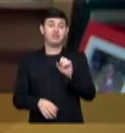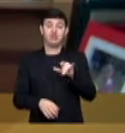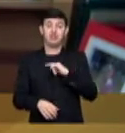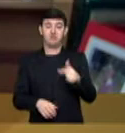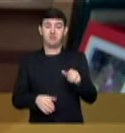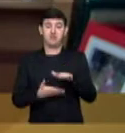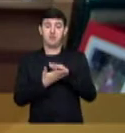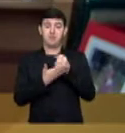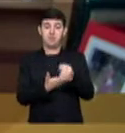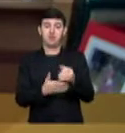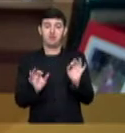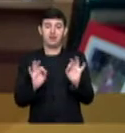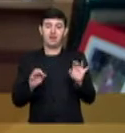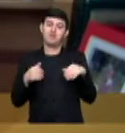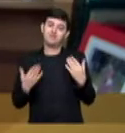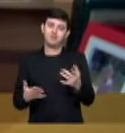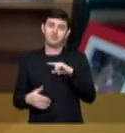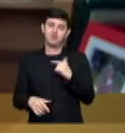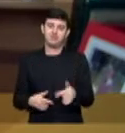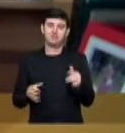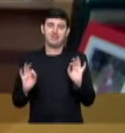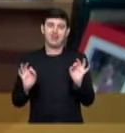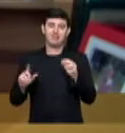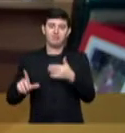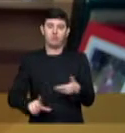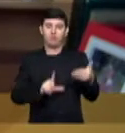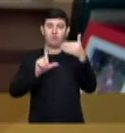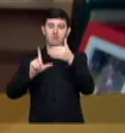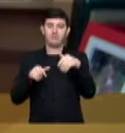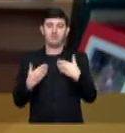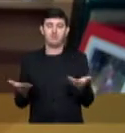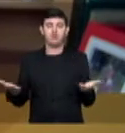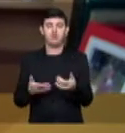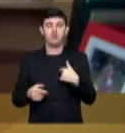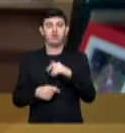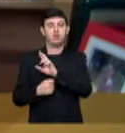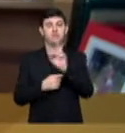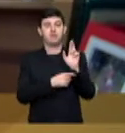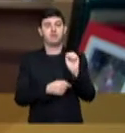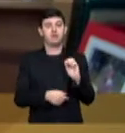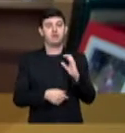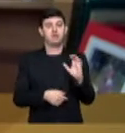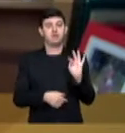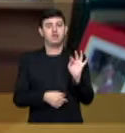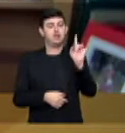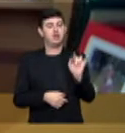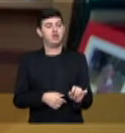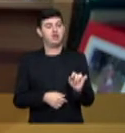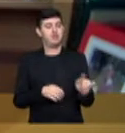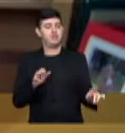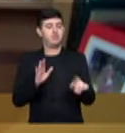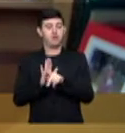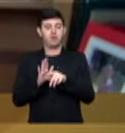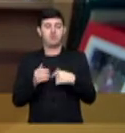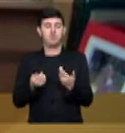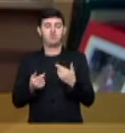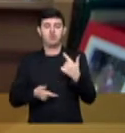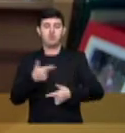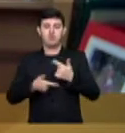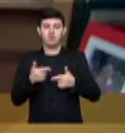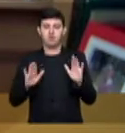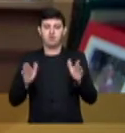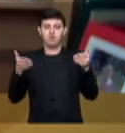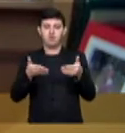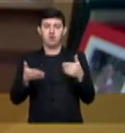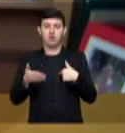aqui. Tenho o privilégio de falar em nome da ACT, ACT Promoção de Saúde, que vem contribuindo com